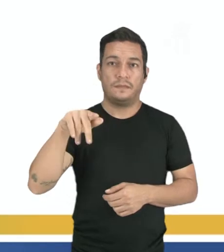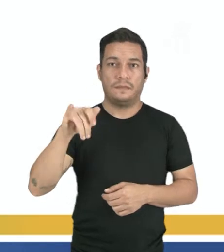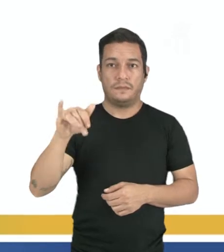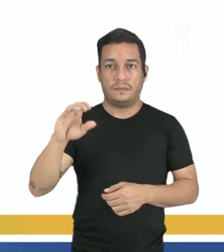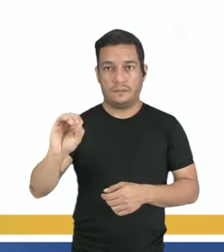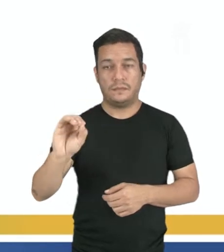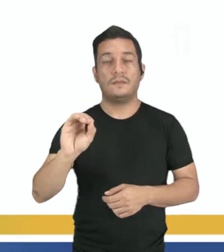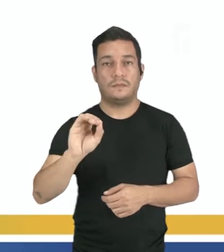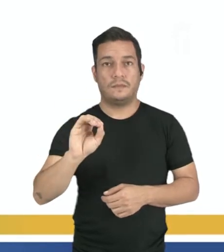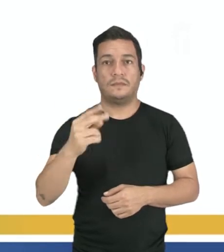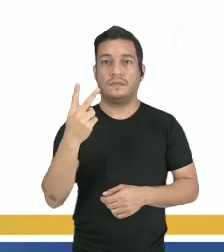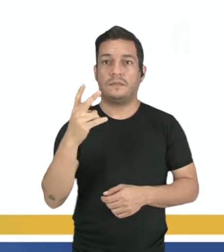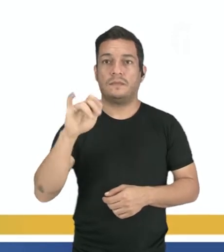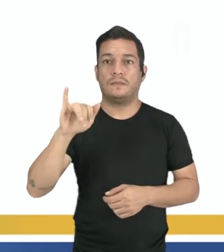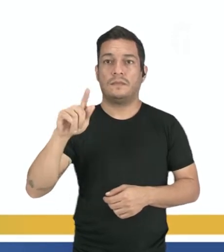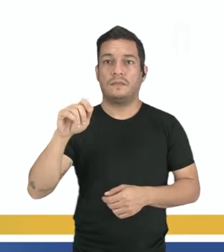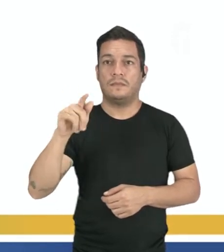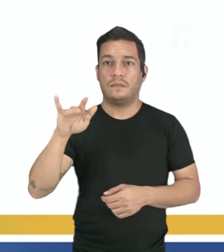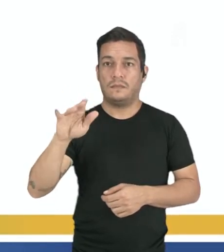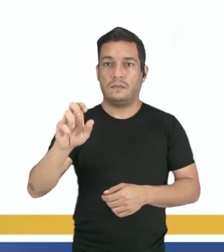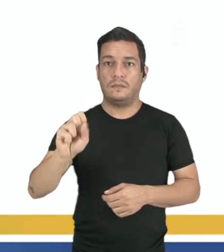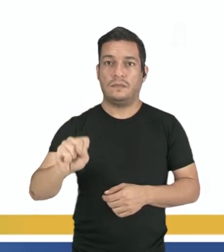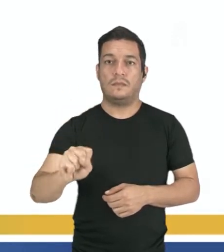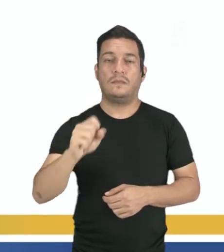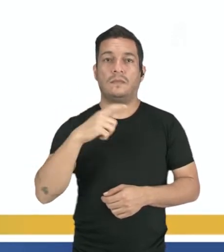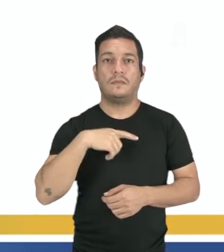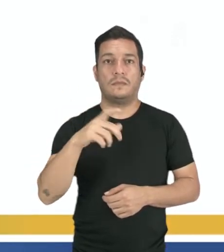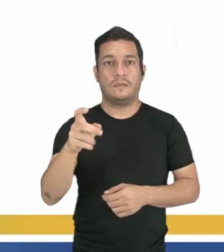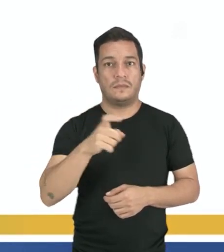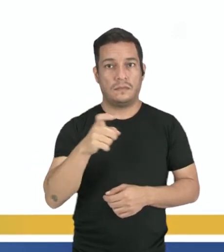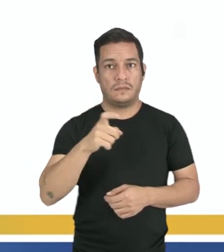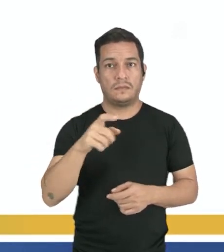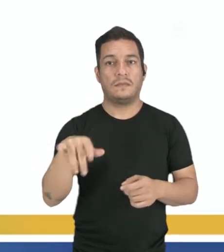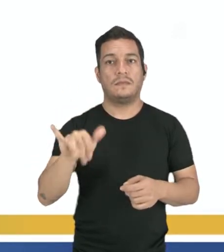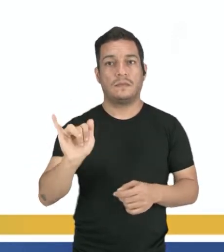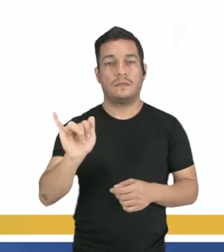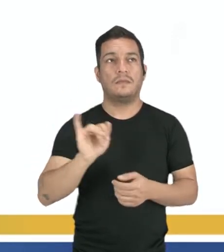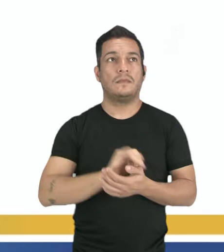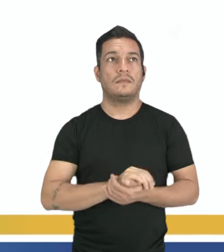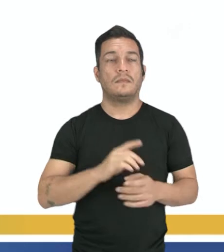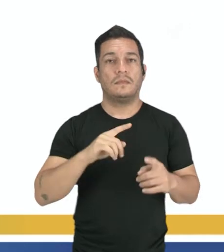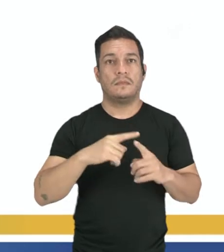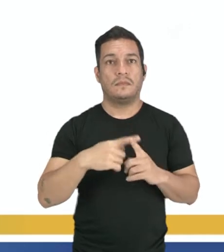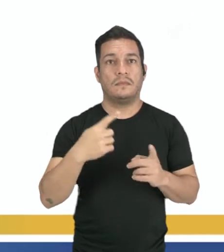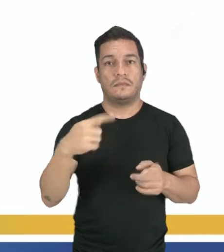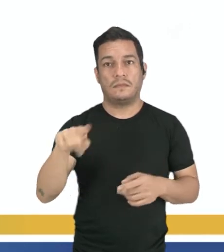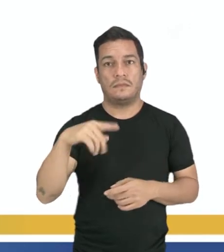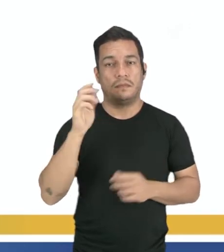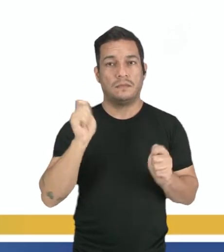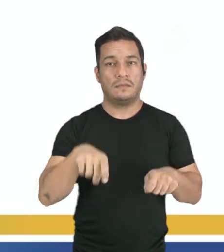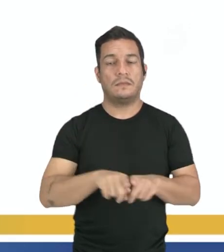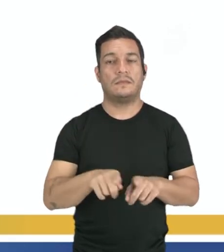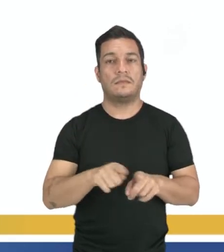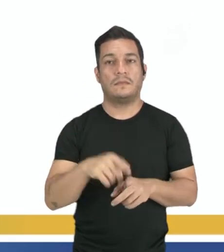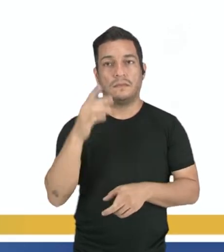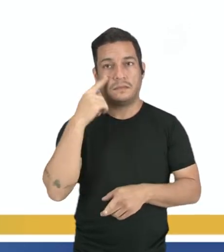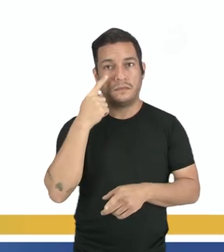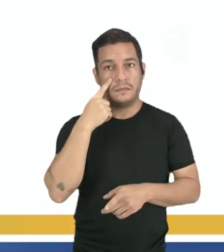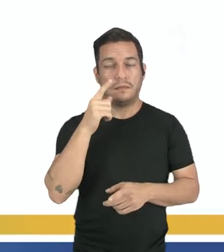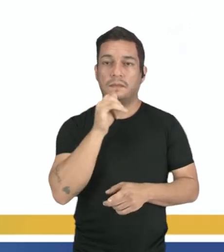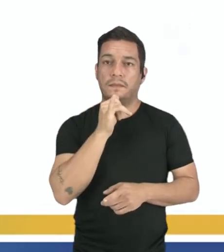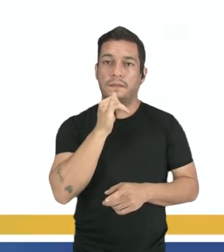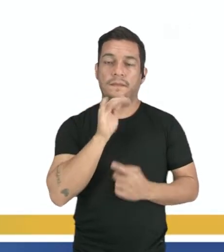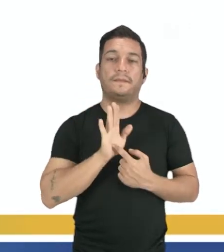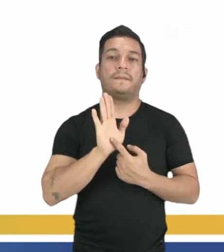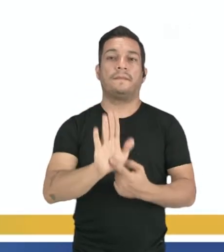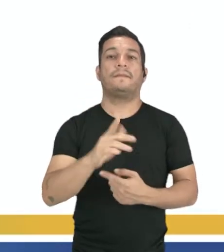duas incógnitas. Nós utilizamos aqui a incógnita x e y, mas vocês podem observar exemplos onde